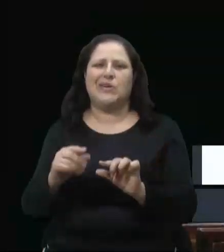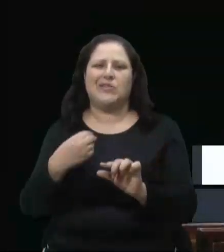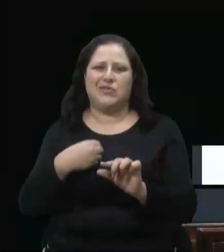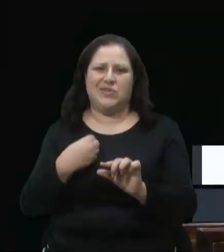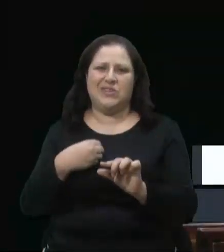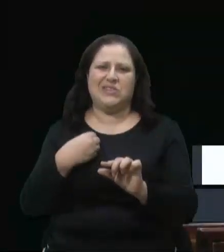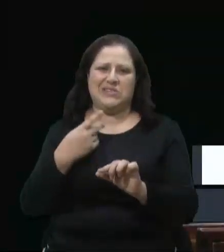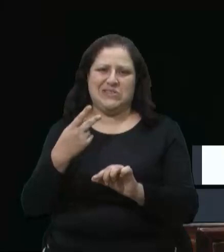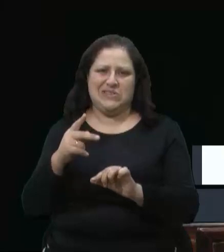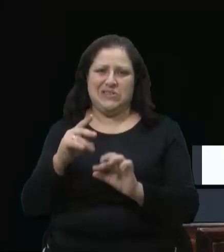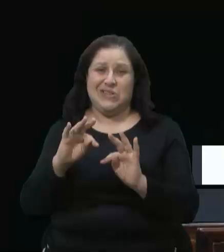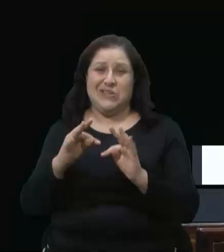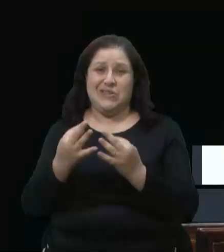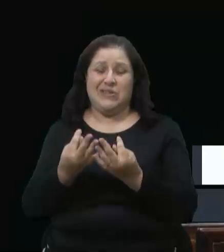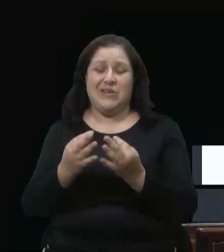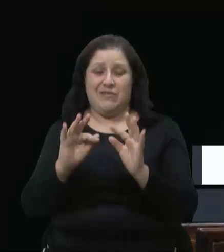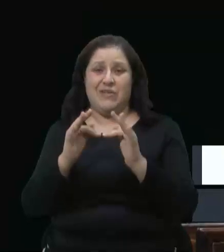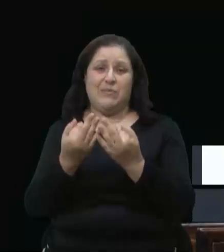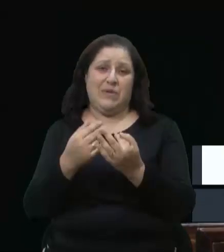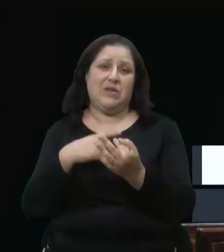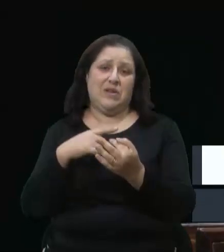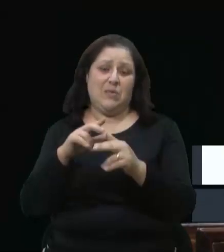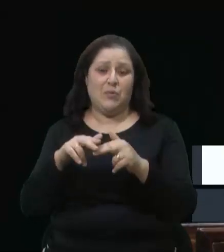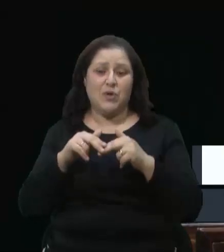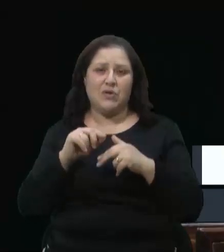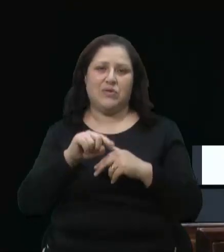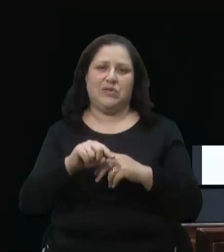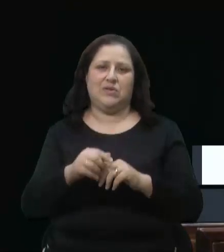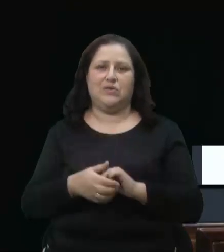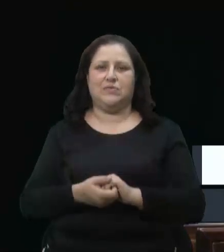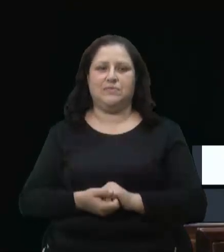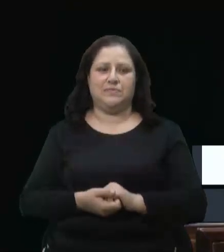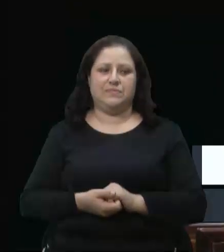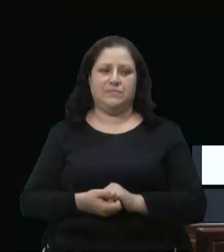essas famílias todas têm em virtude de tudo isso.